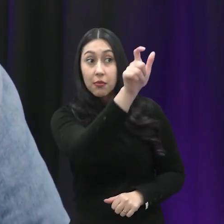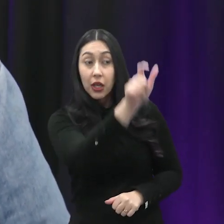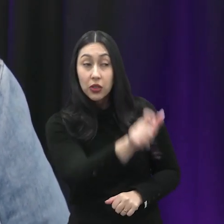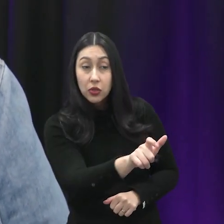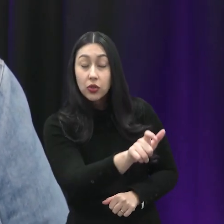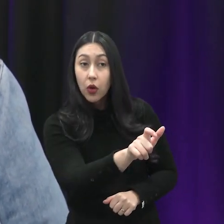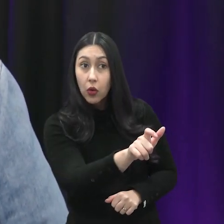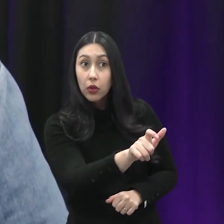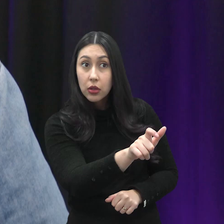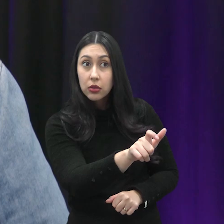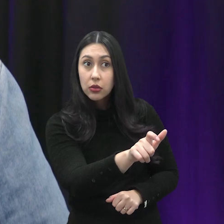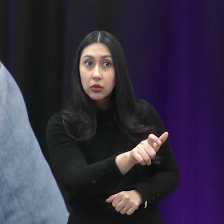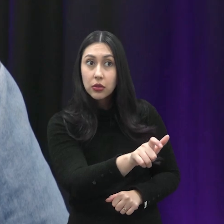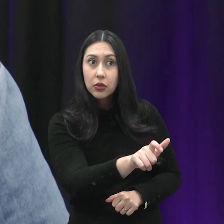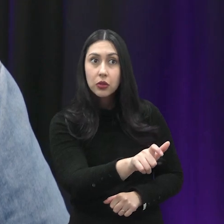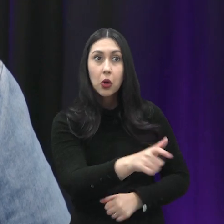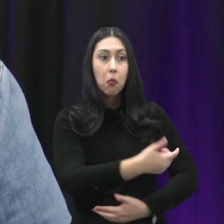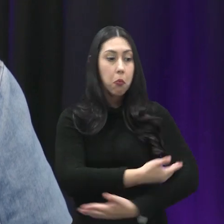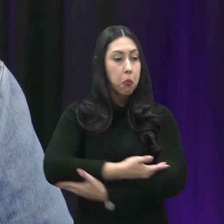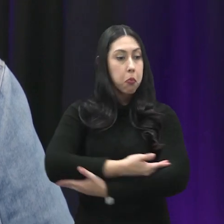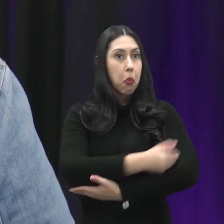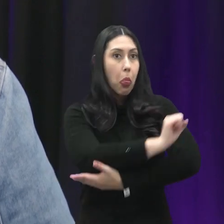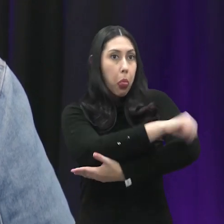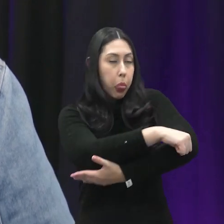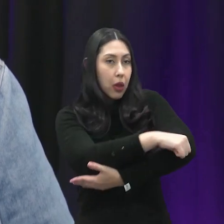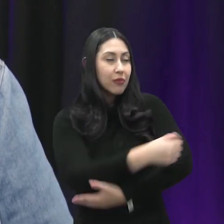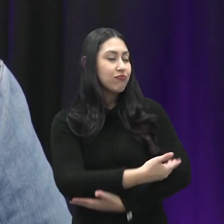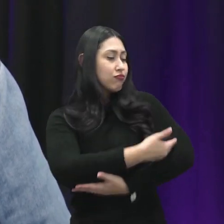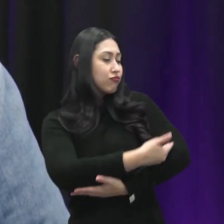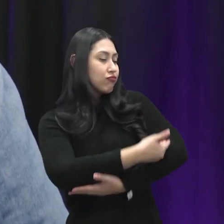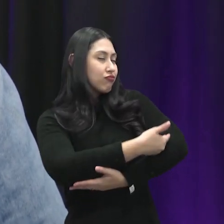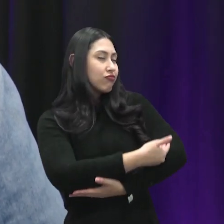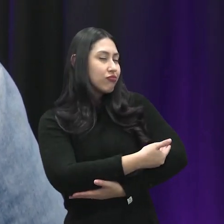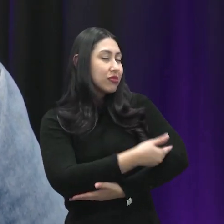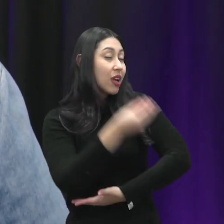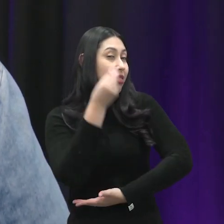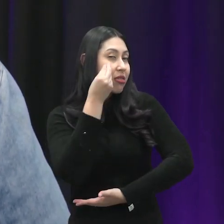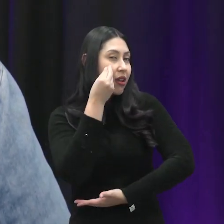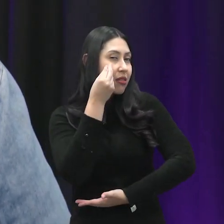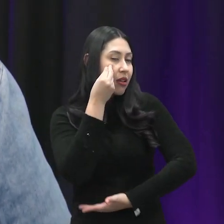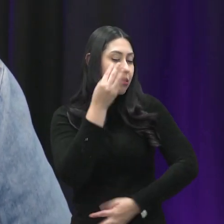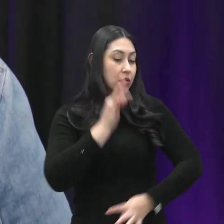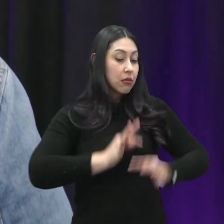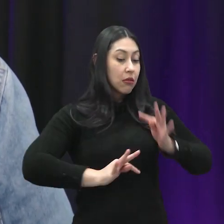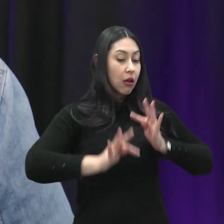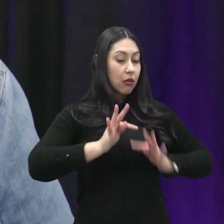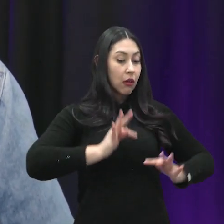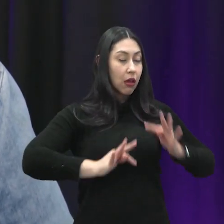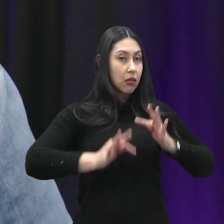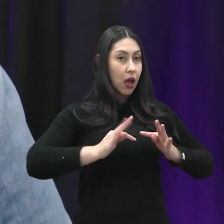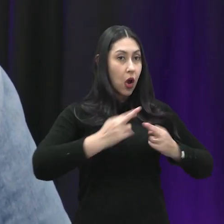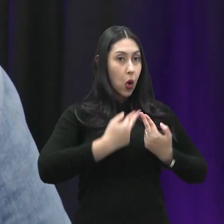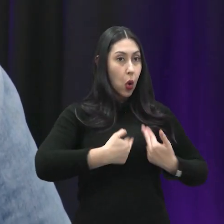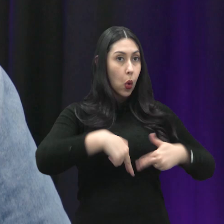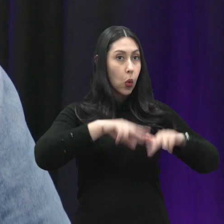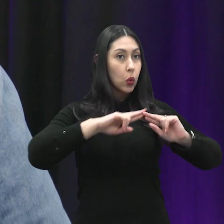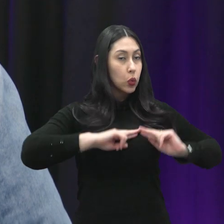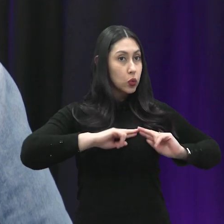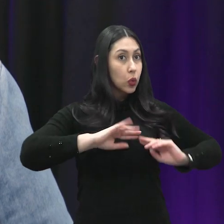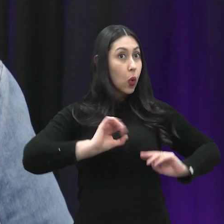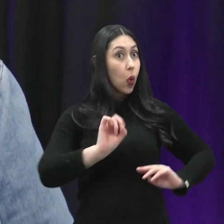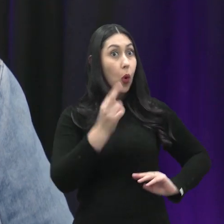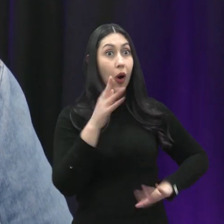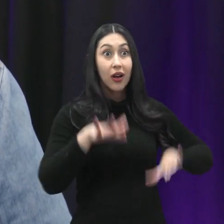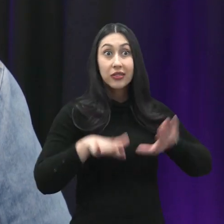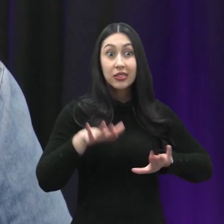que está com esse bebê no colo, ela está tentando elaborar um luto? Uma infertilidade?